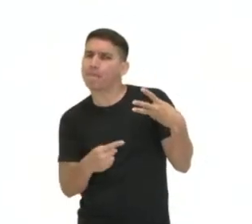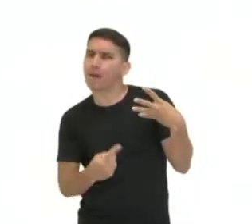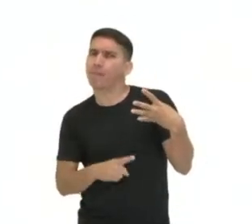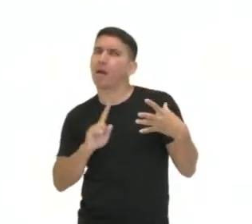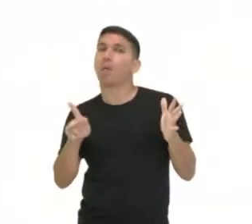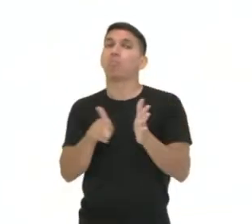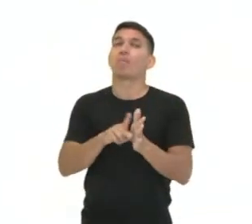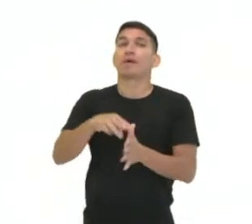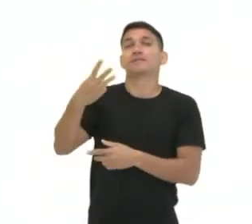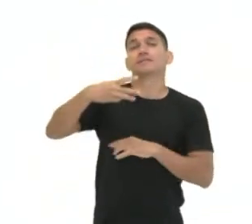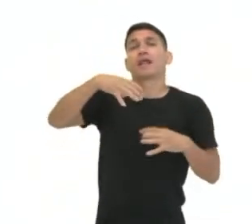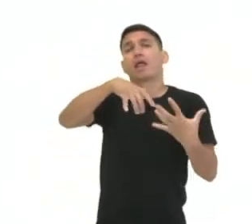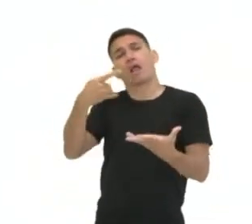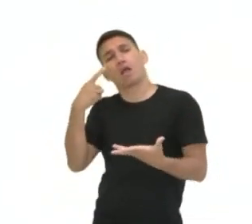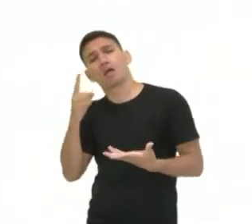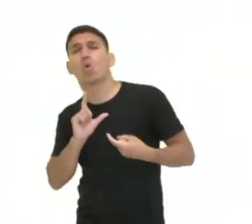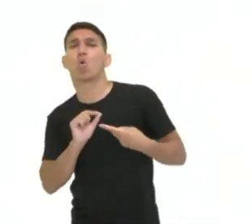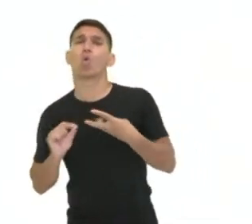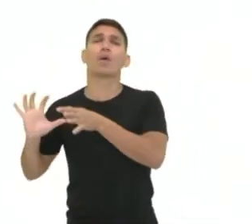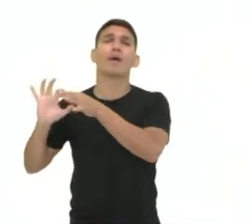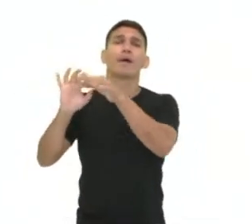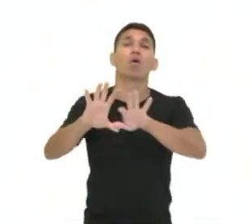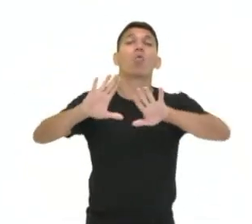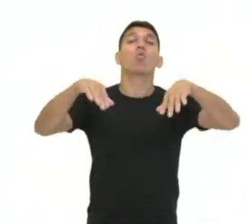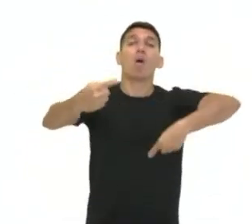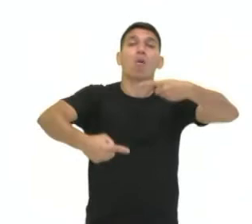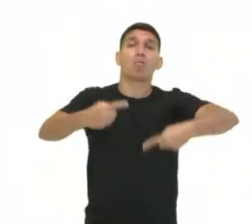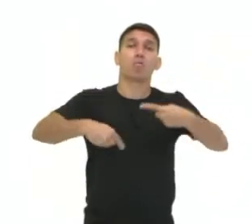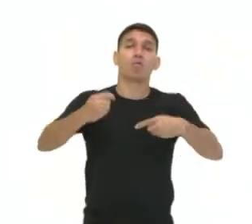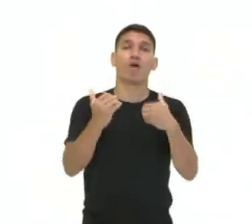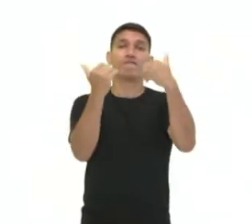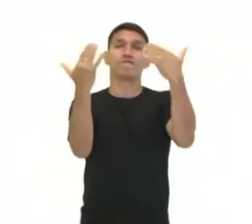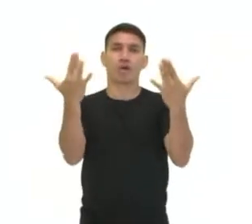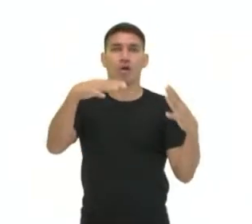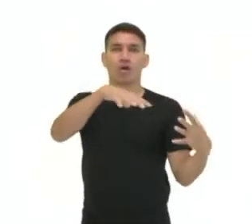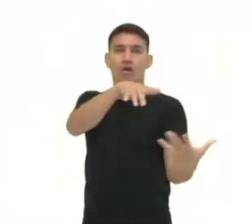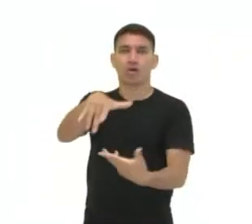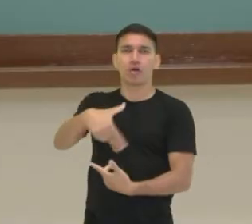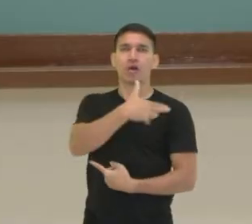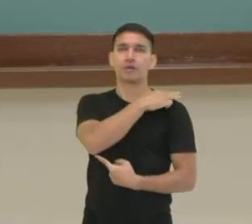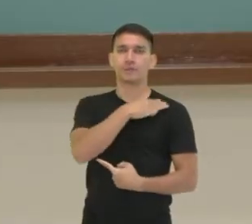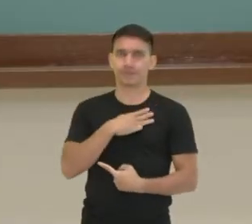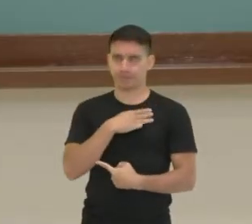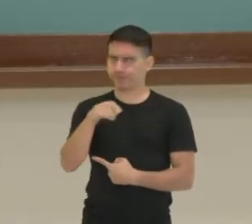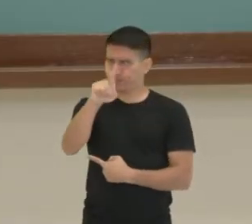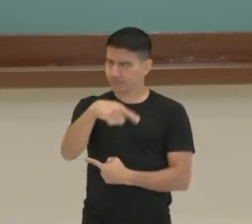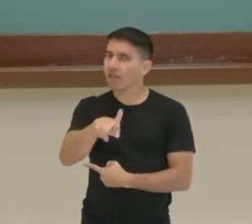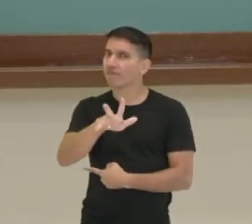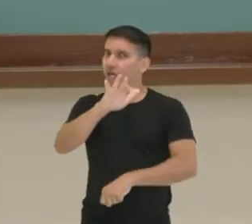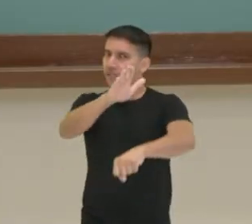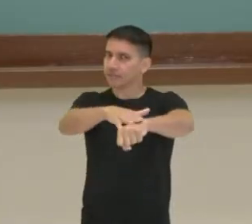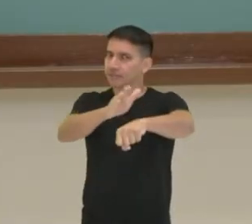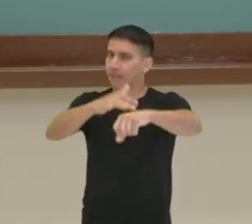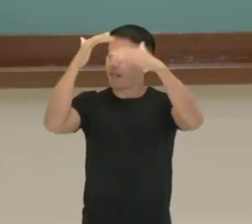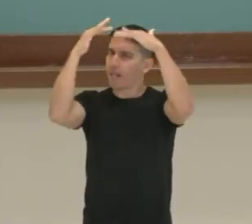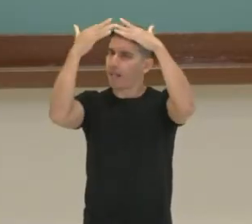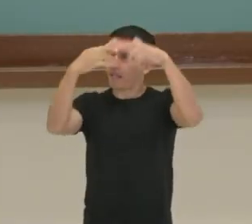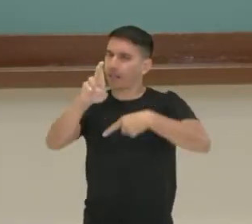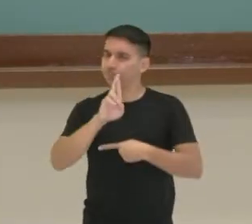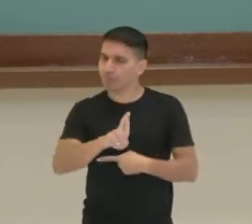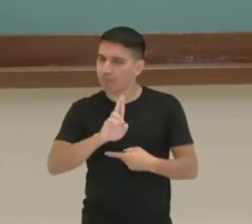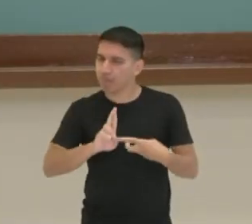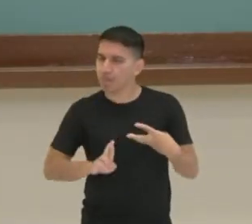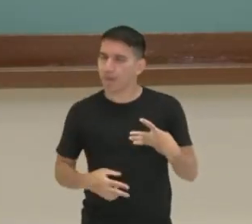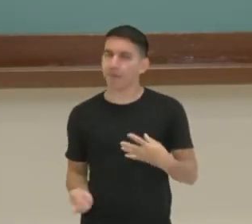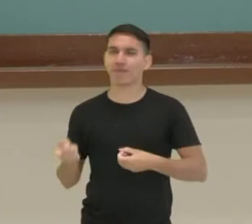Terceiro Mundo. Nesse contexto, qual foi a política externa adotada pelo governo Dutra? Vocês vão ter aí um tempinho para pensar, fazer a sua